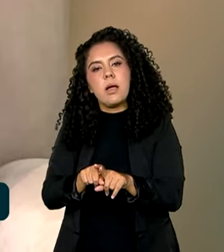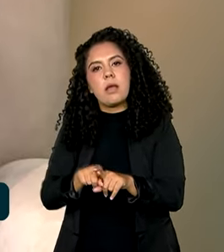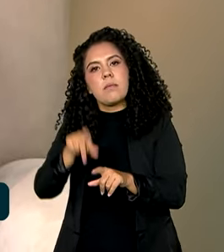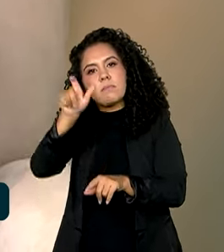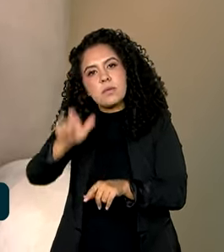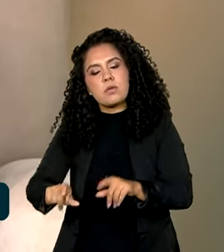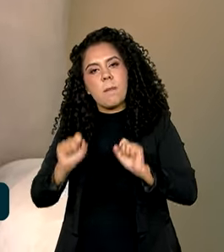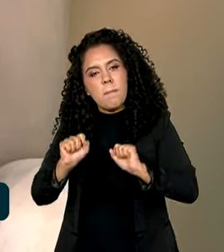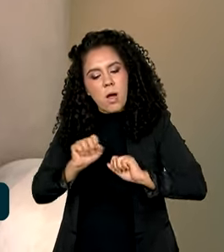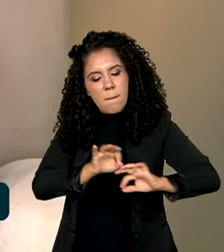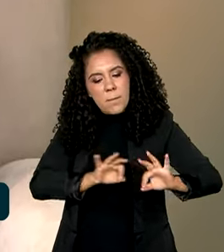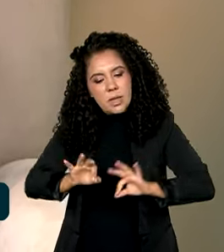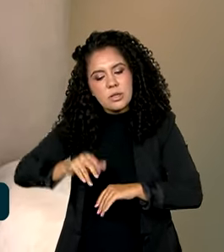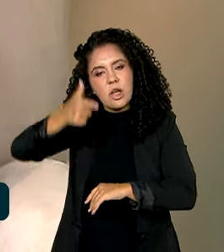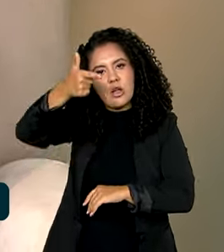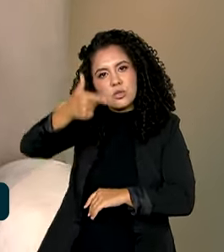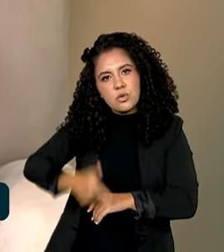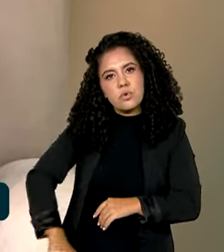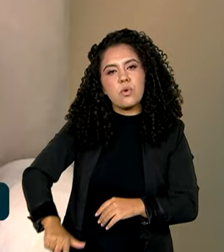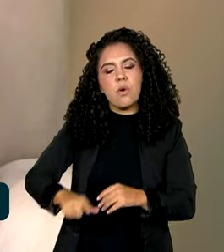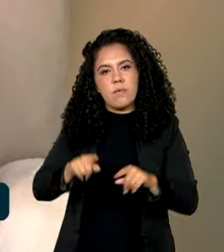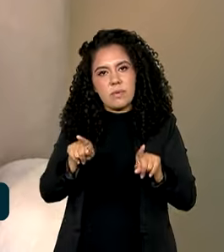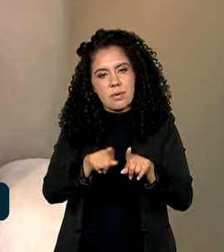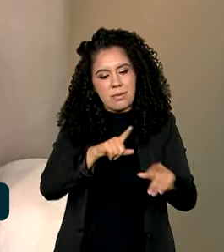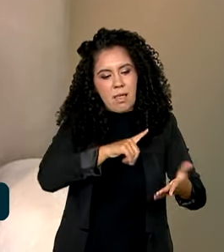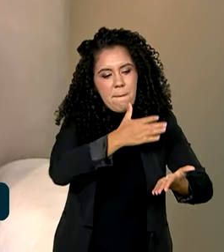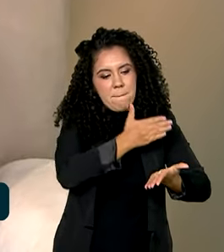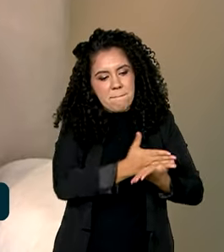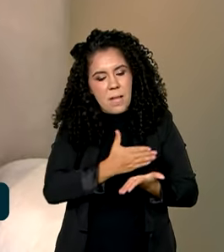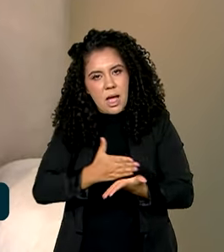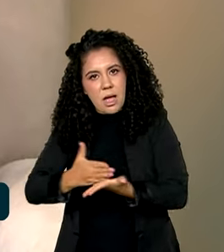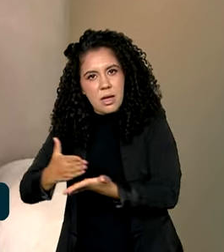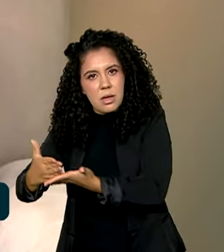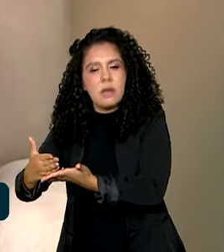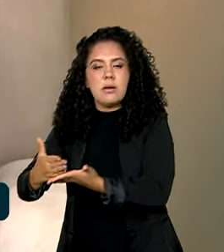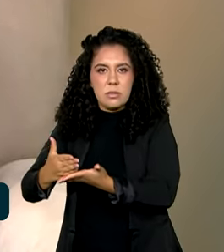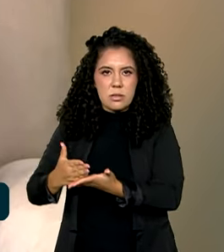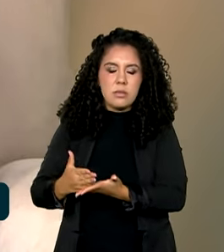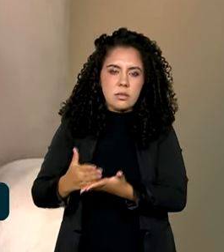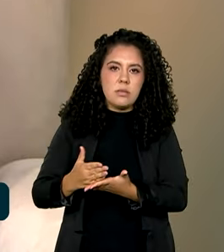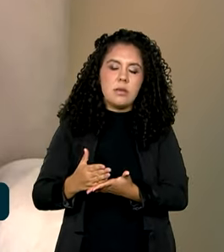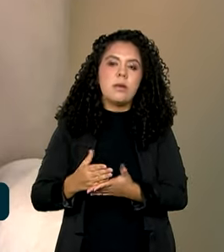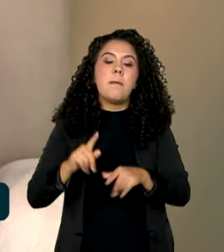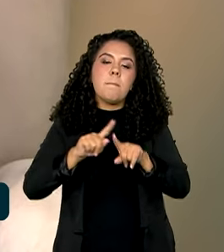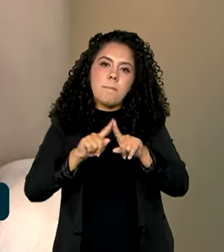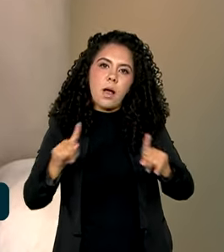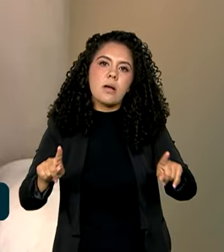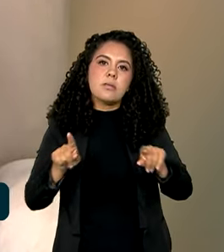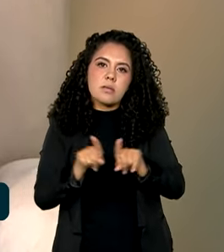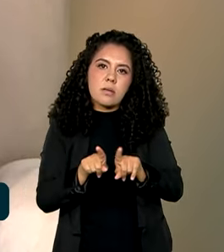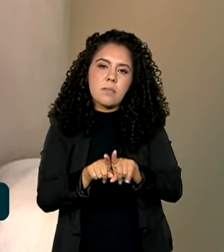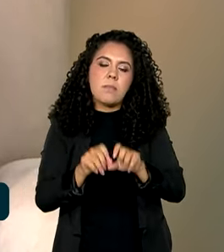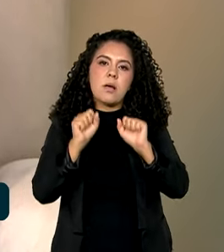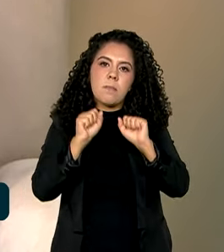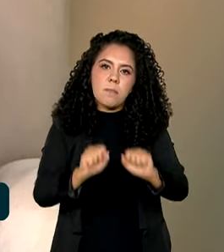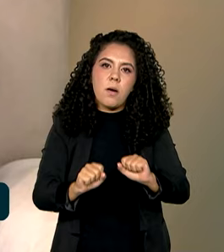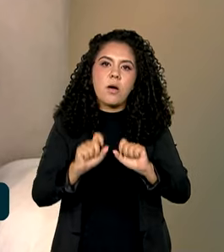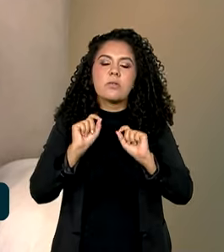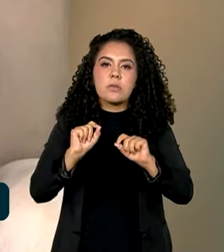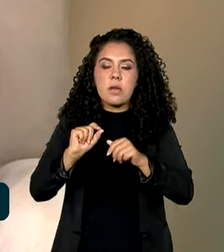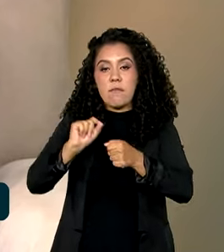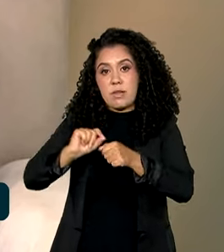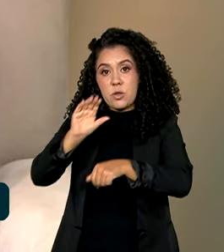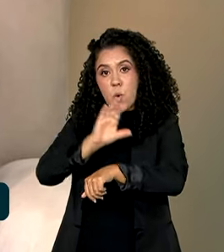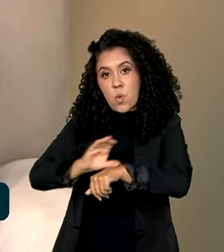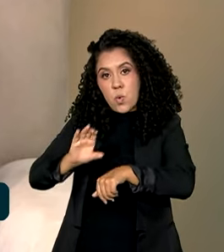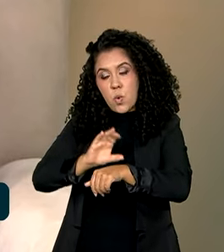replanejar, né, com essas parcelas da dívida que está sendo renegociada no Desenrola, mas também com o curso de educação financeira que o